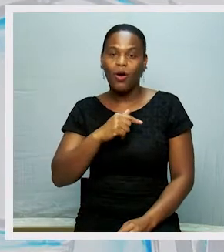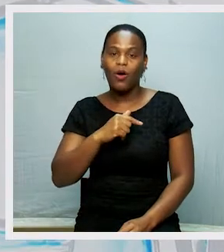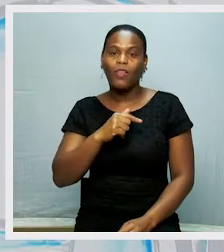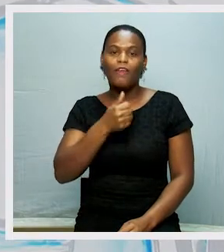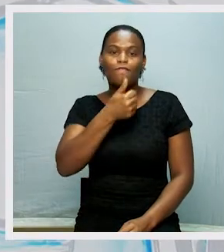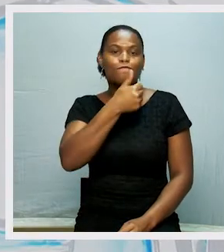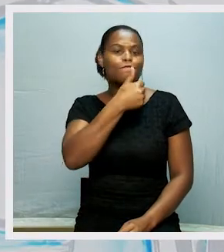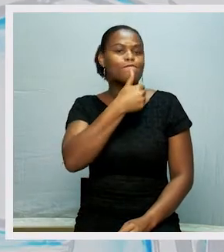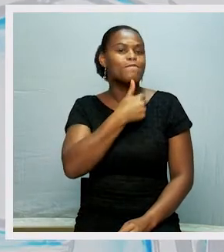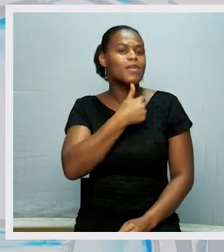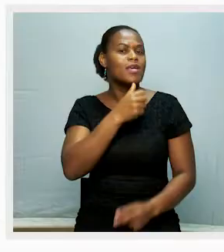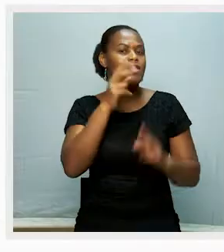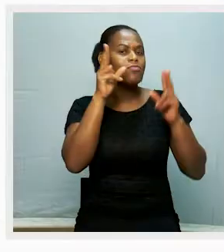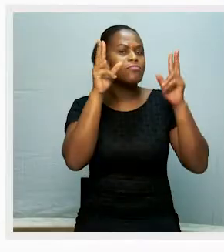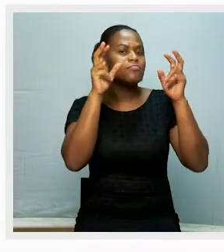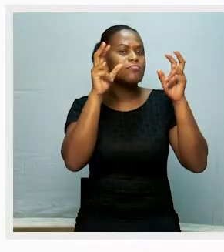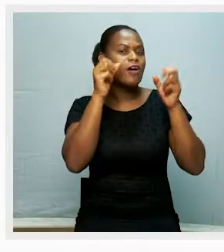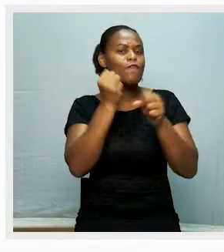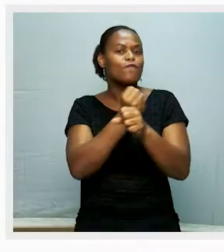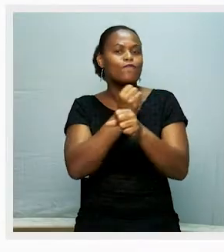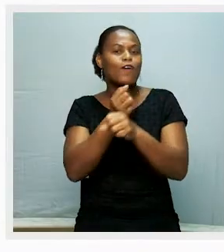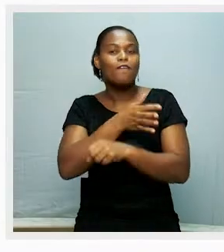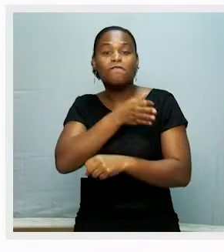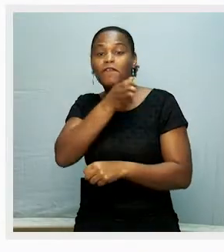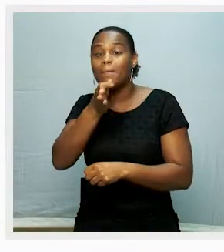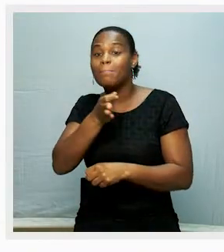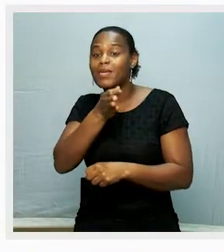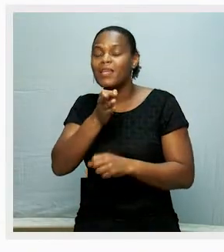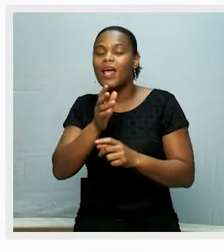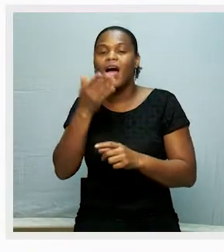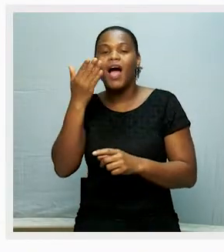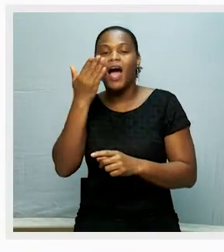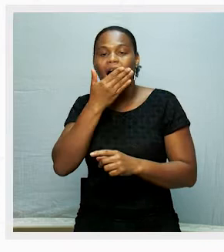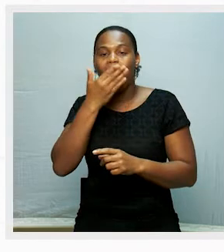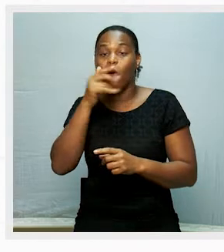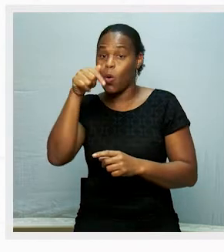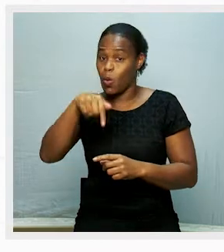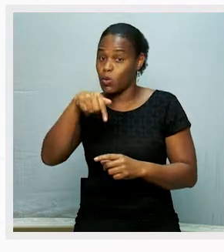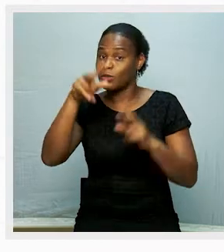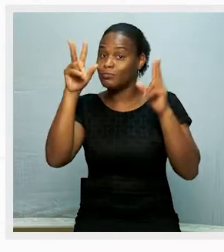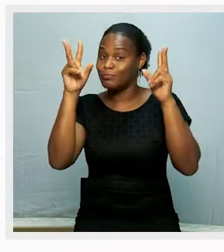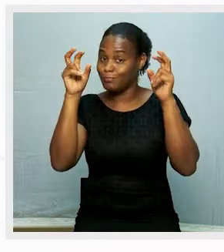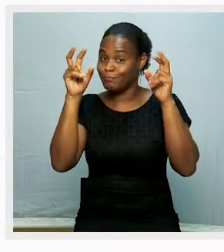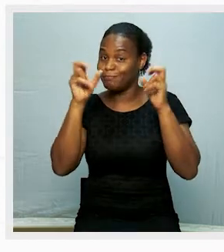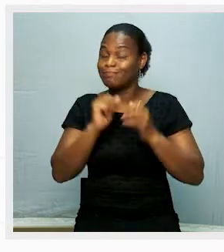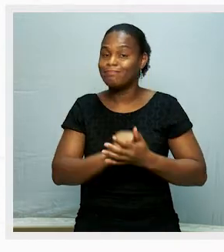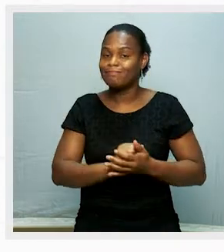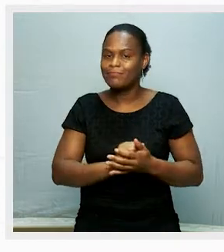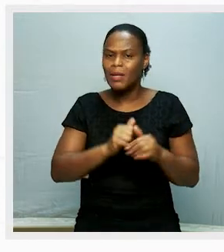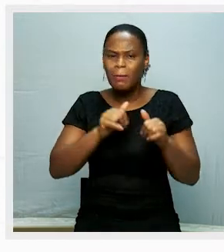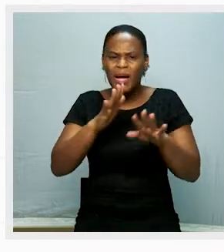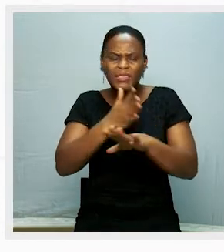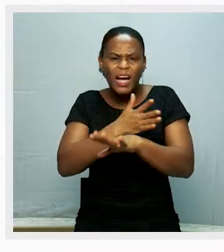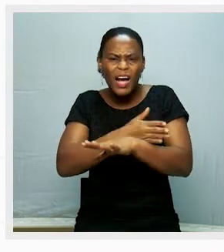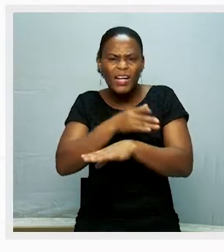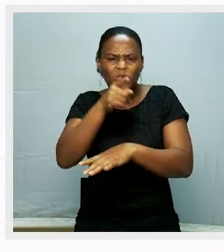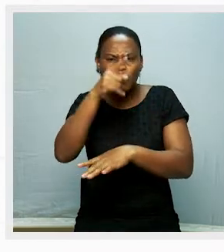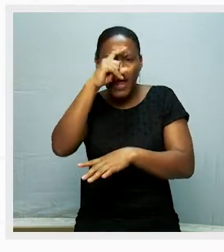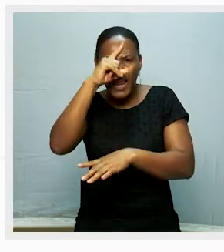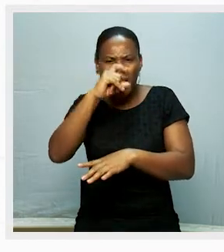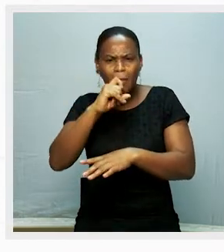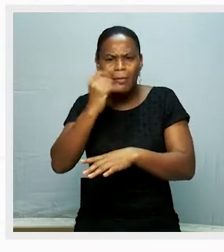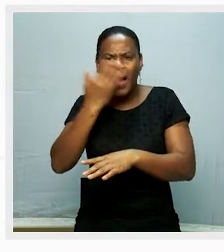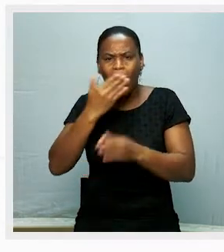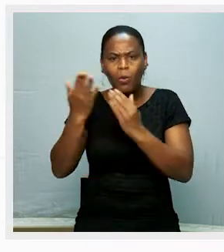nós temos a vermelho funções da família, que é o assunto da aula de hoje. Mas antes, estão a lembrar de que